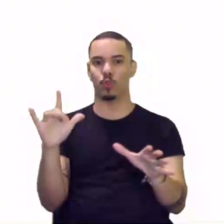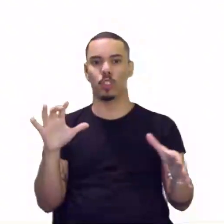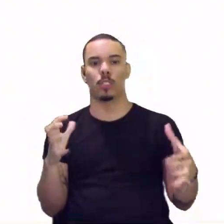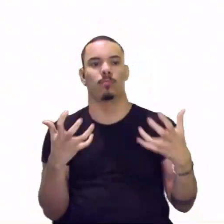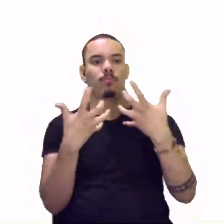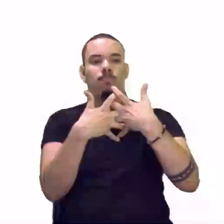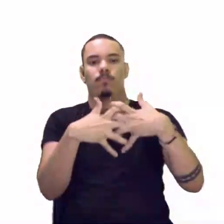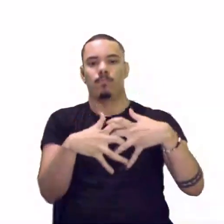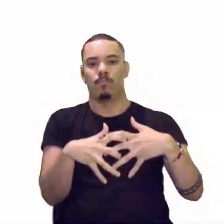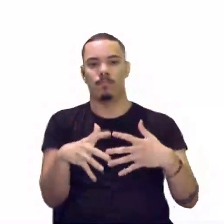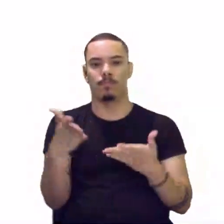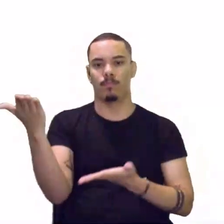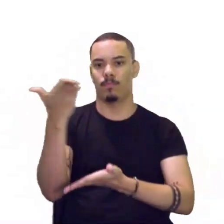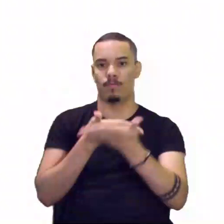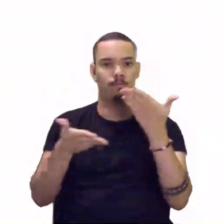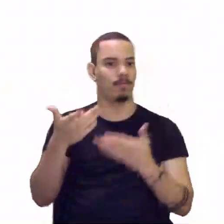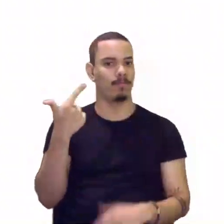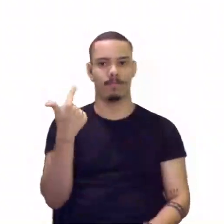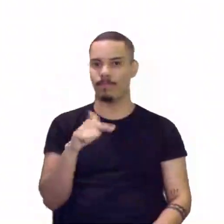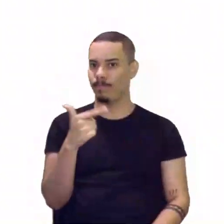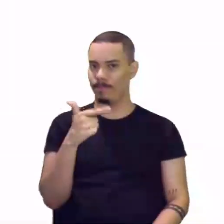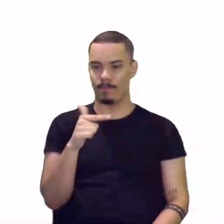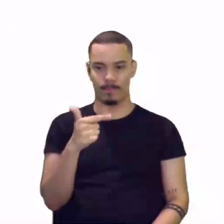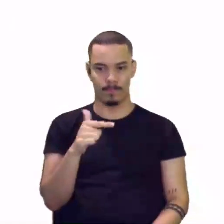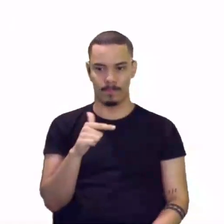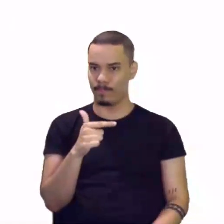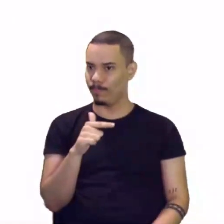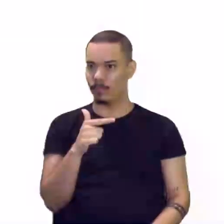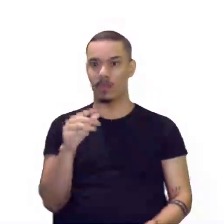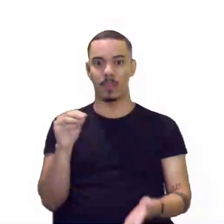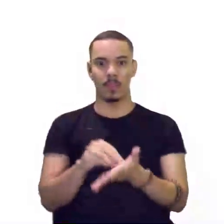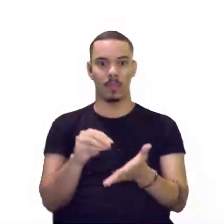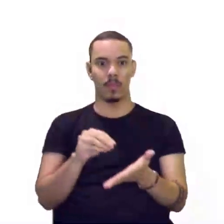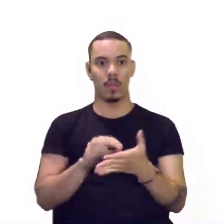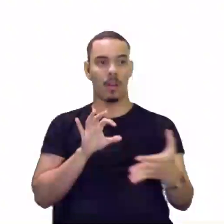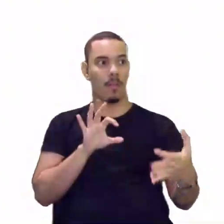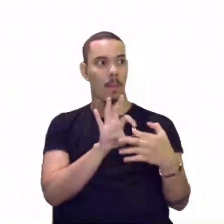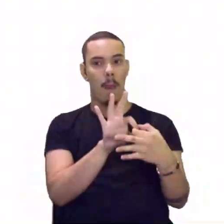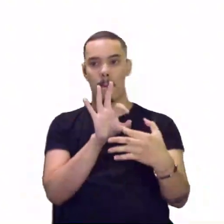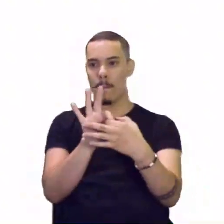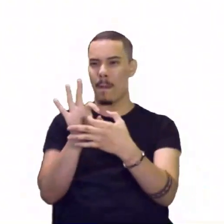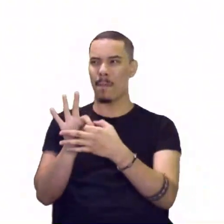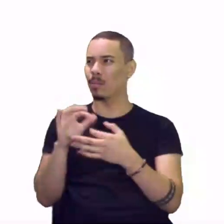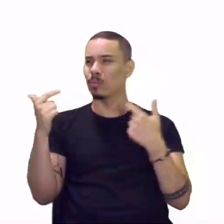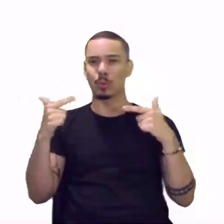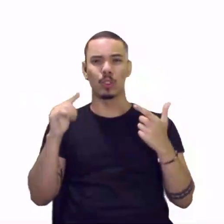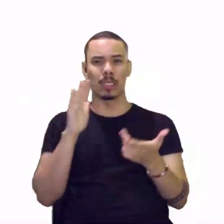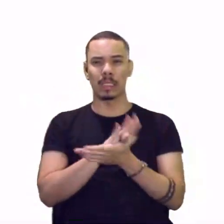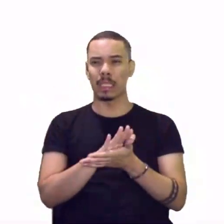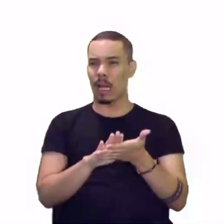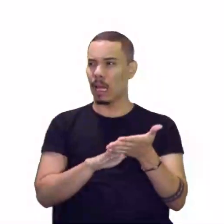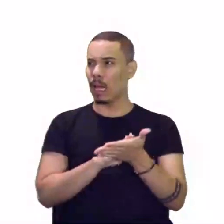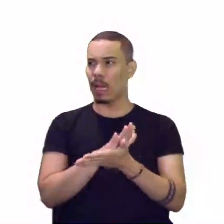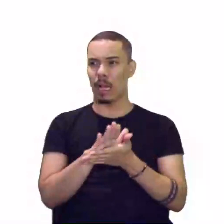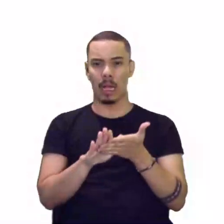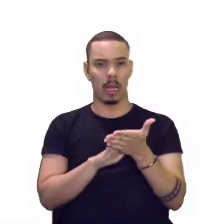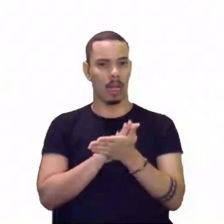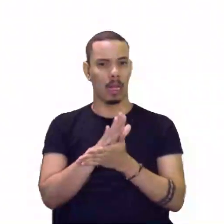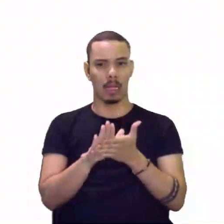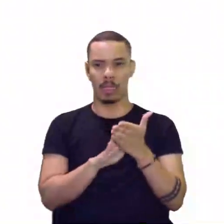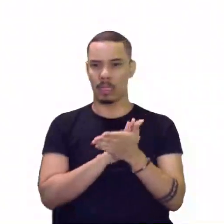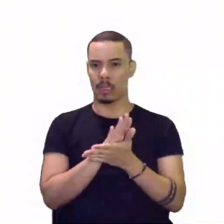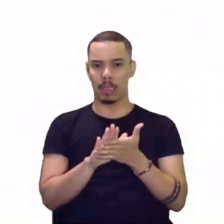articulação econômica entre as regiões. Não é isso? Muito bem, não tinha as redes ainda. Não tinha. Não tinha nada que interligasse os territórios. Tudo era